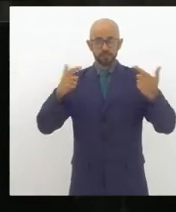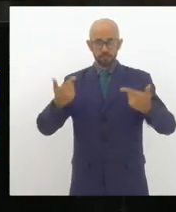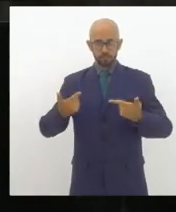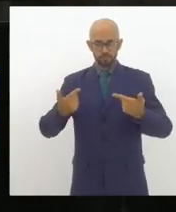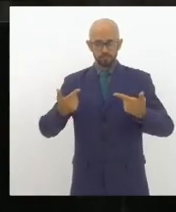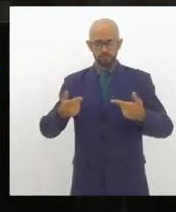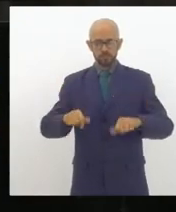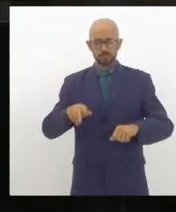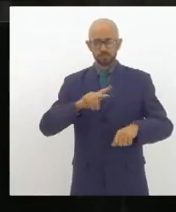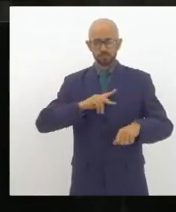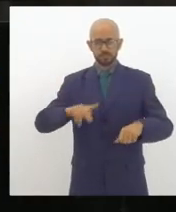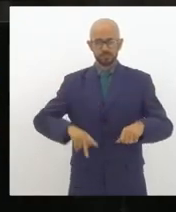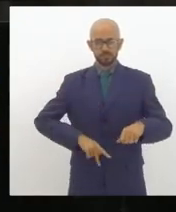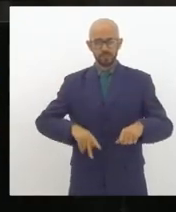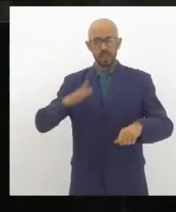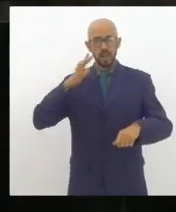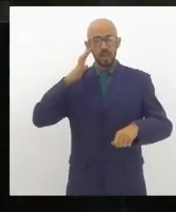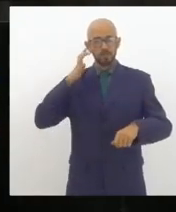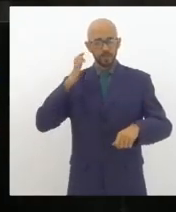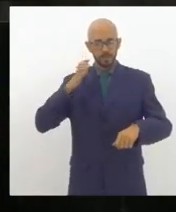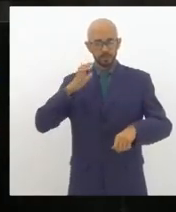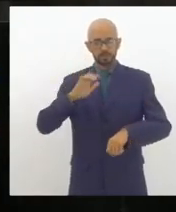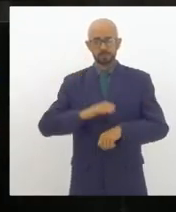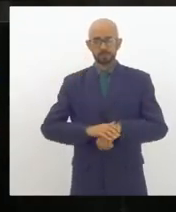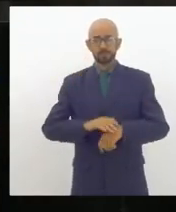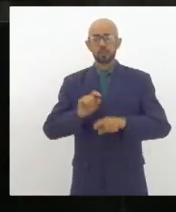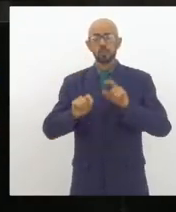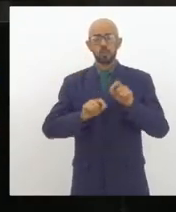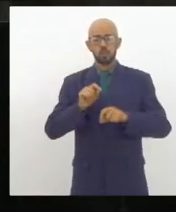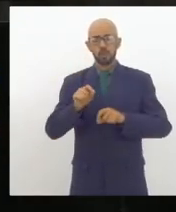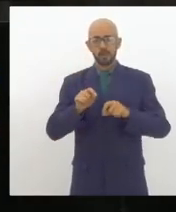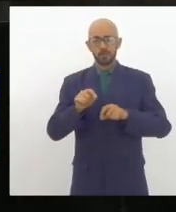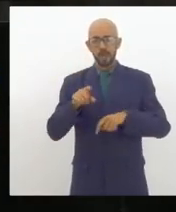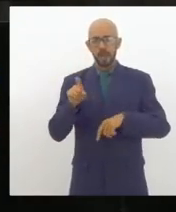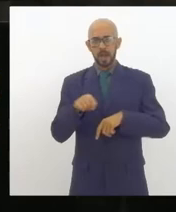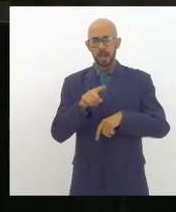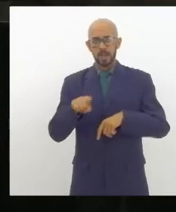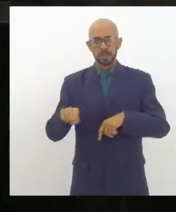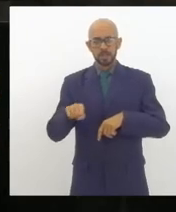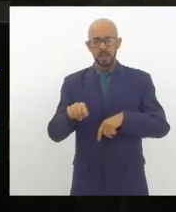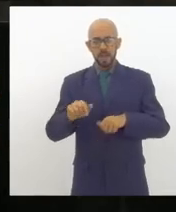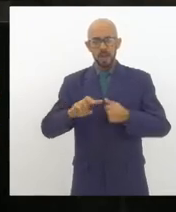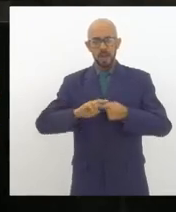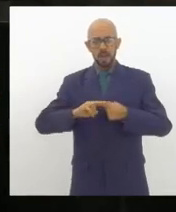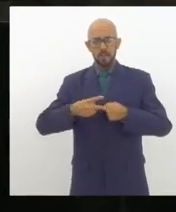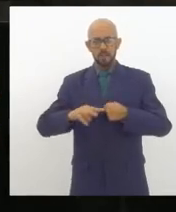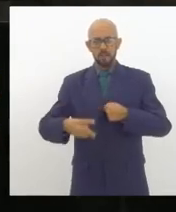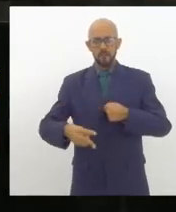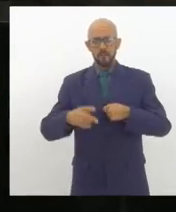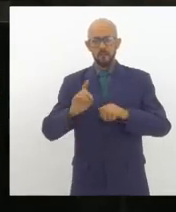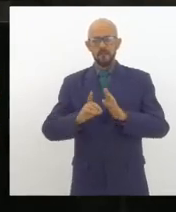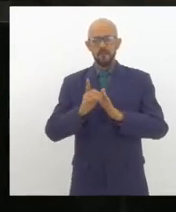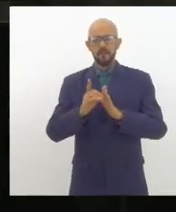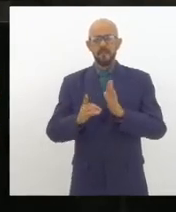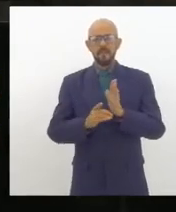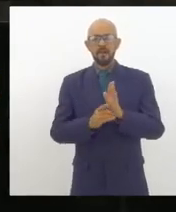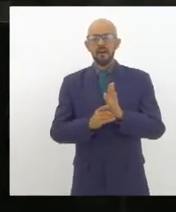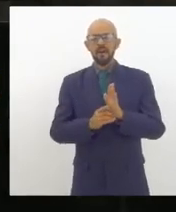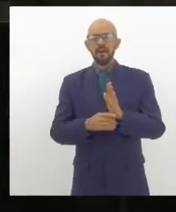pela presidência, no dia de amanhã, que visa assustar os efeitos do decreto